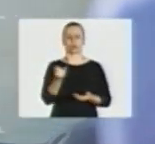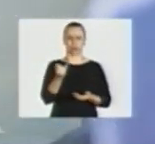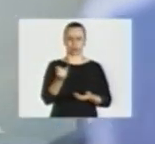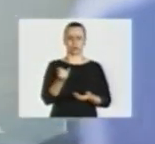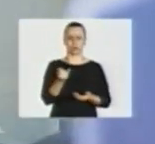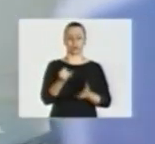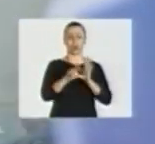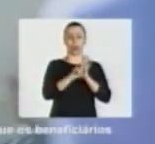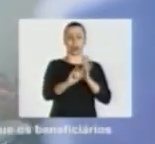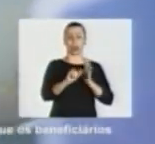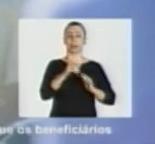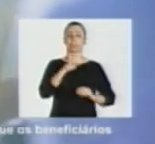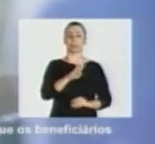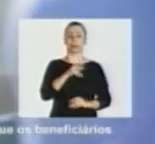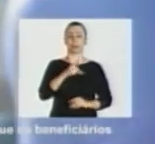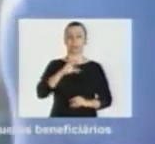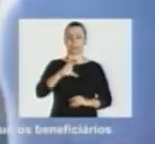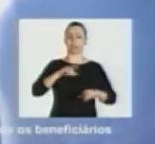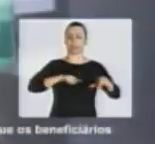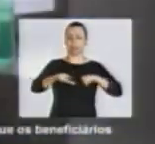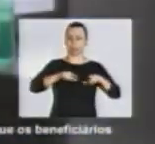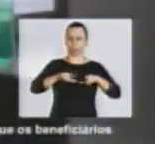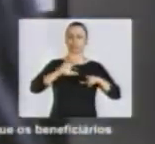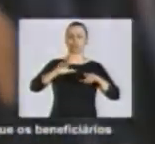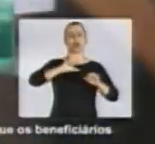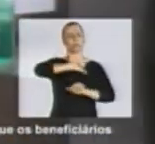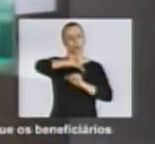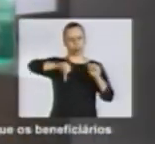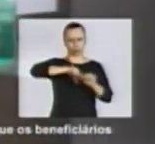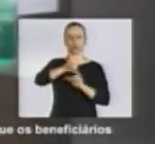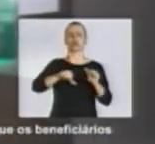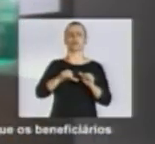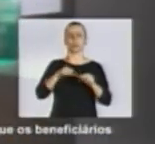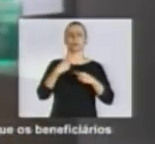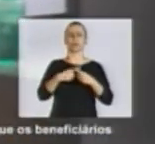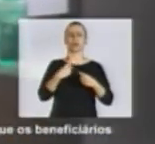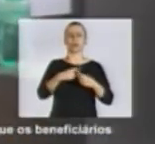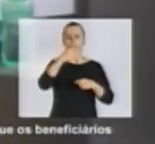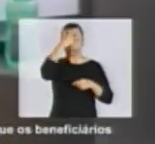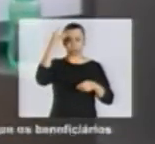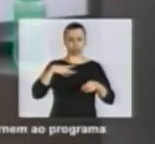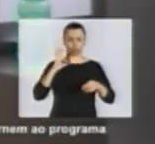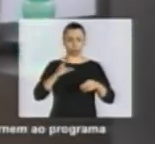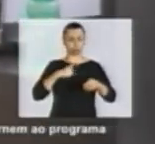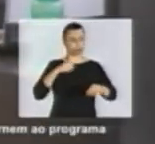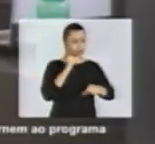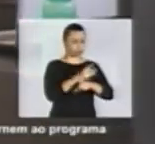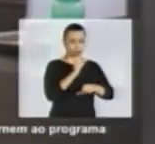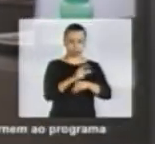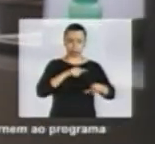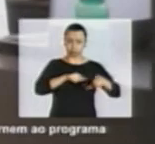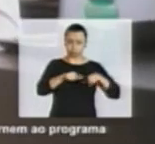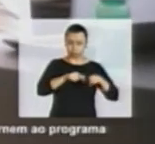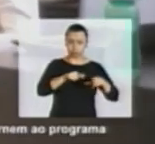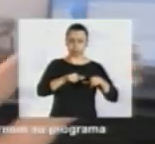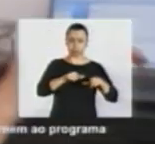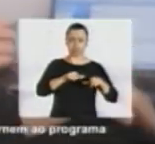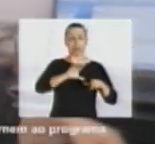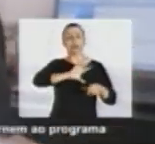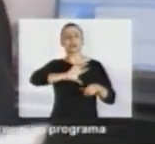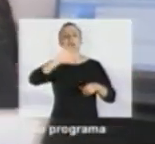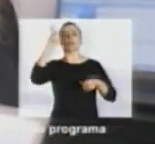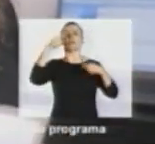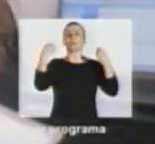oportunidades a lei do BPC trabalho foi alterada para segurar que os beneficiários que estavam inseridos no mercado de